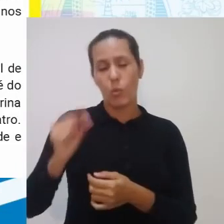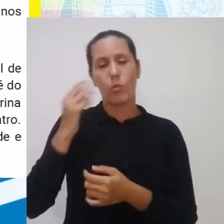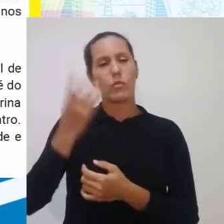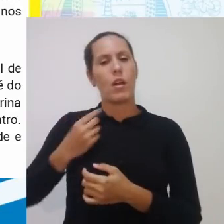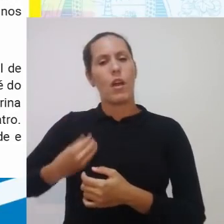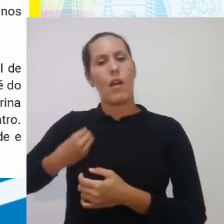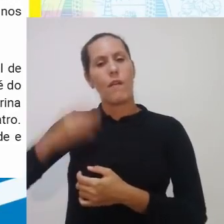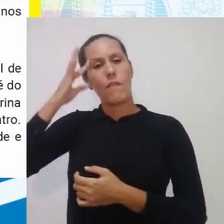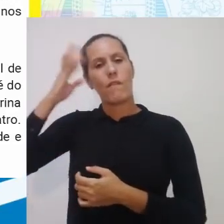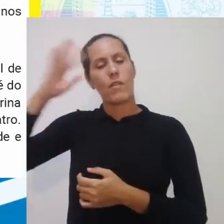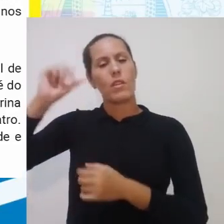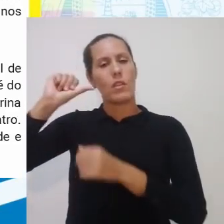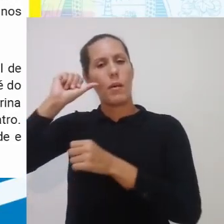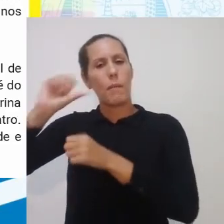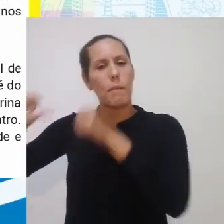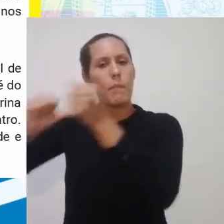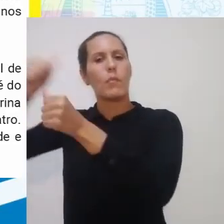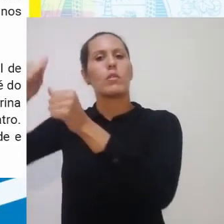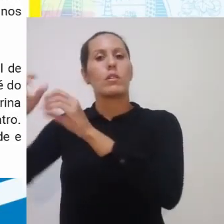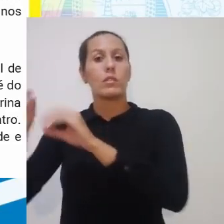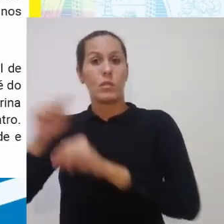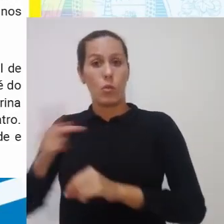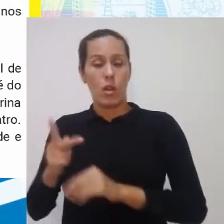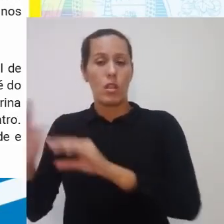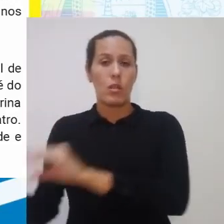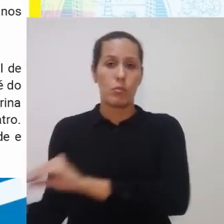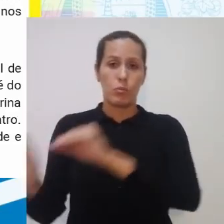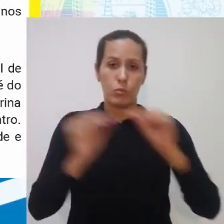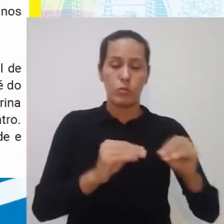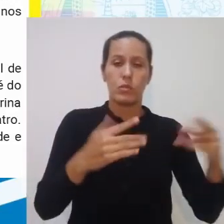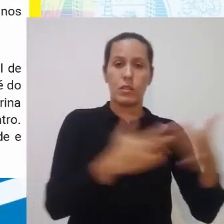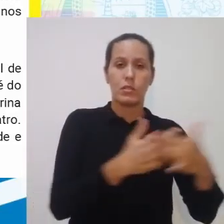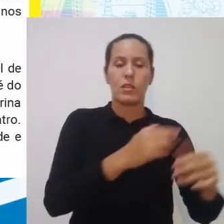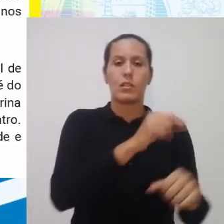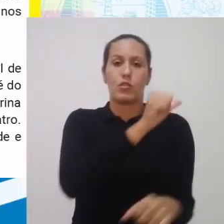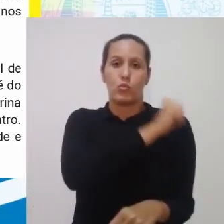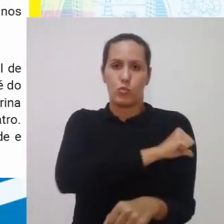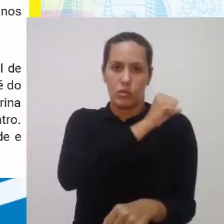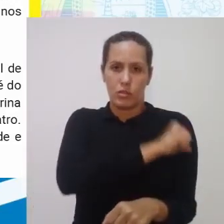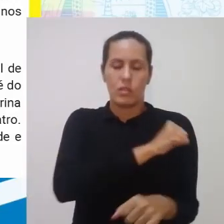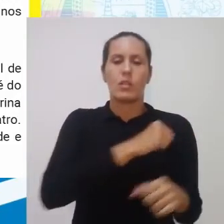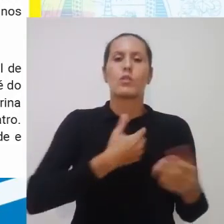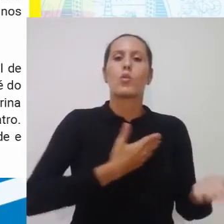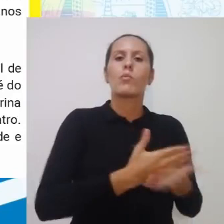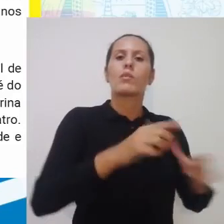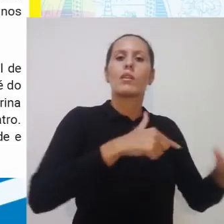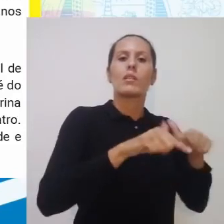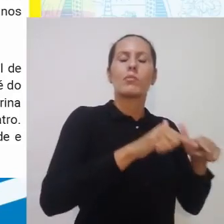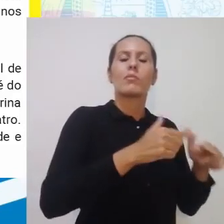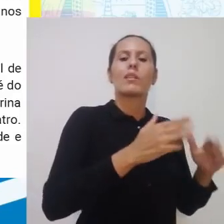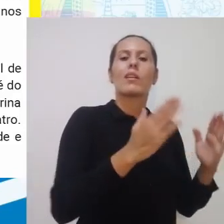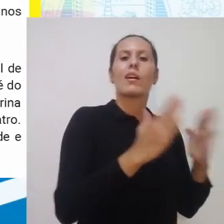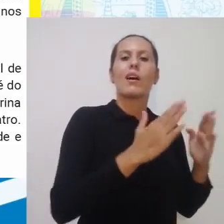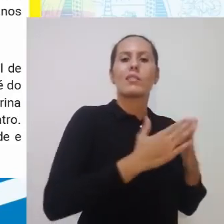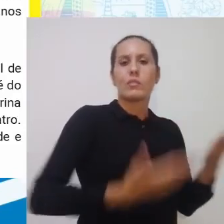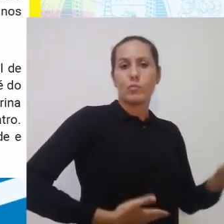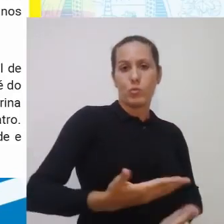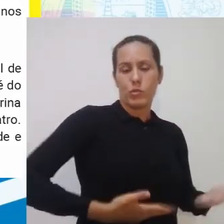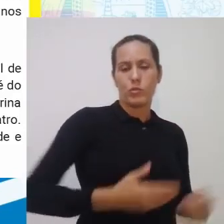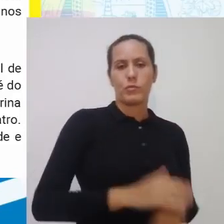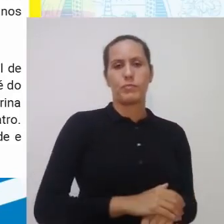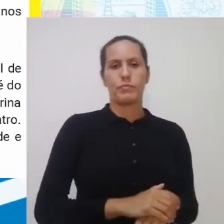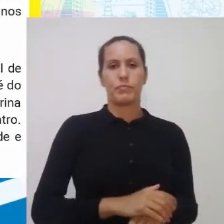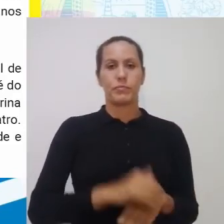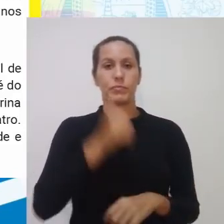sonho de uma vida melhor, mãe e filha se mudaram para o Rio de Janeiro e foram trabalhar na casa de uma família. Mais tarde, Mercedes